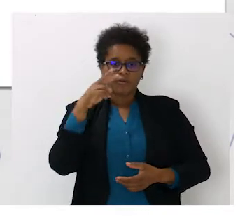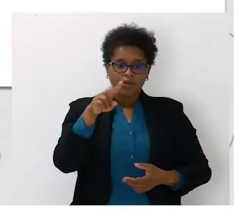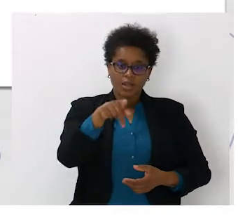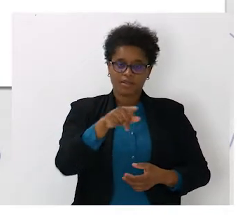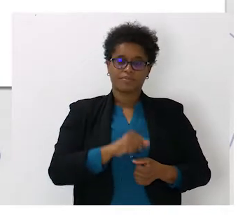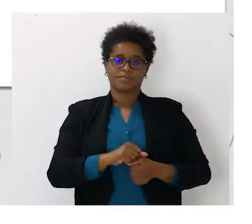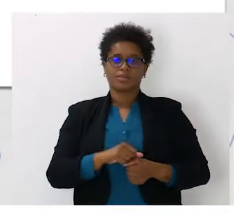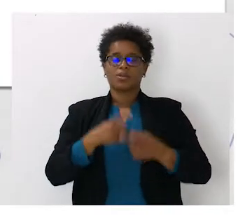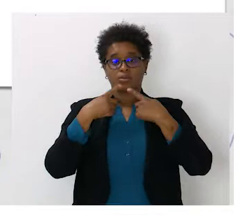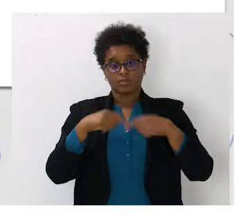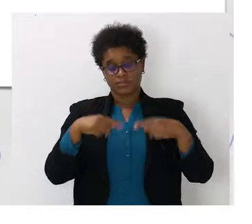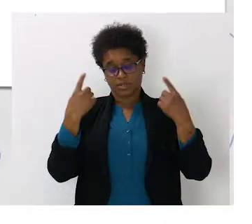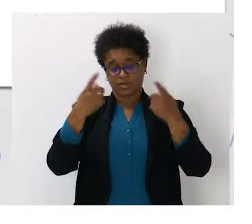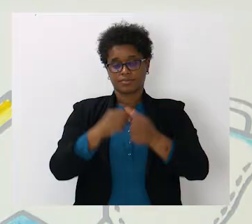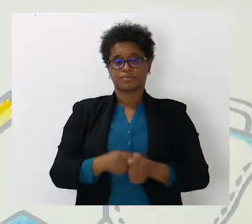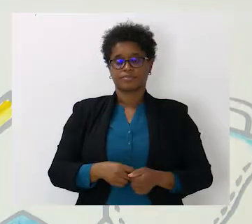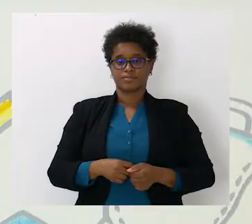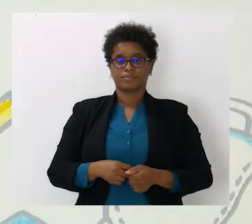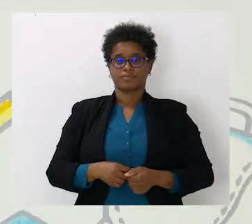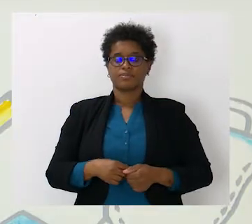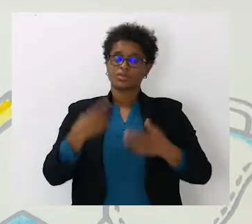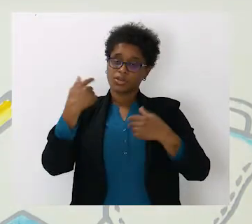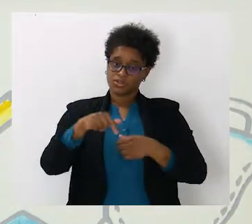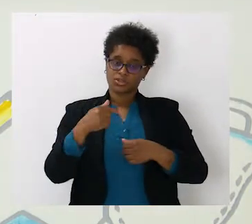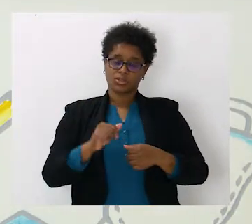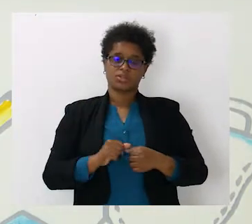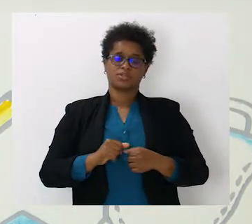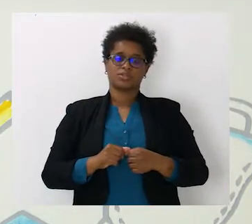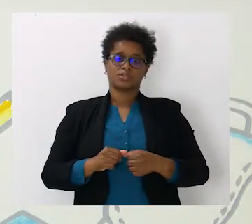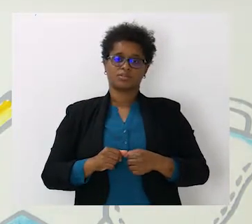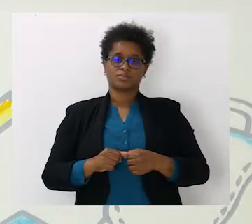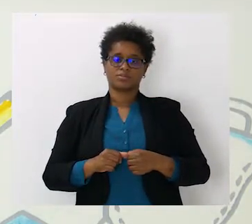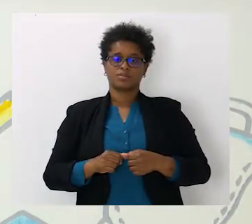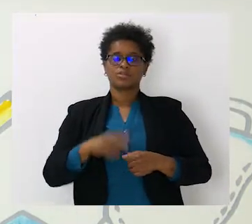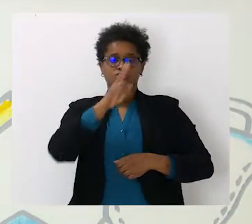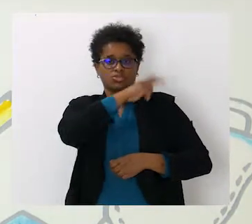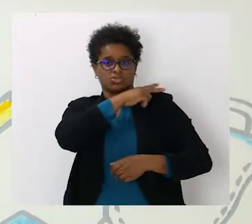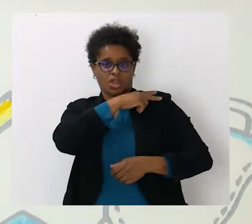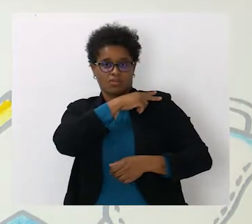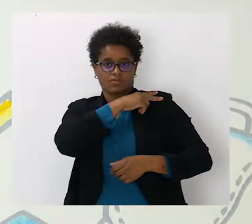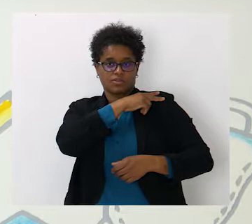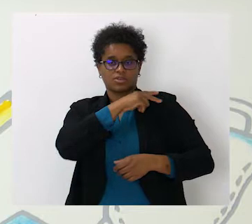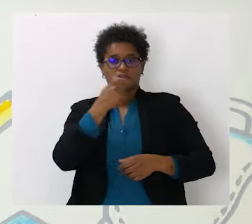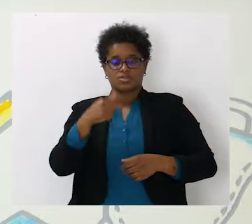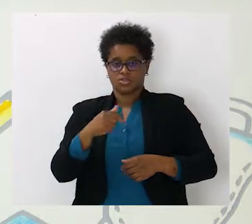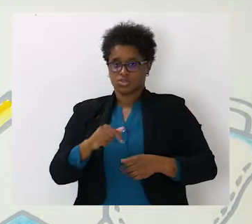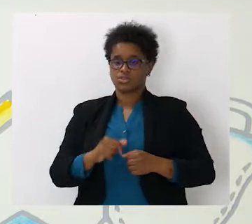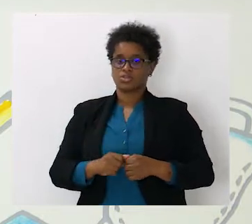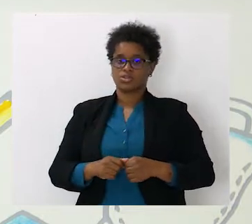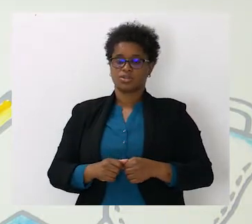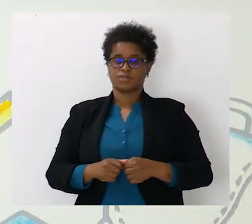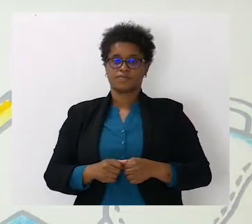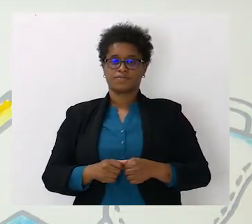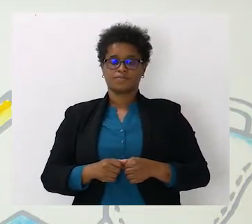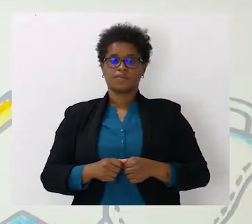vê ao anunciar da existência de chefes, da existência de